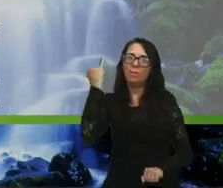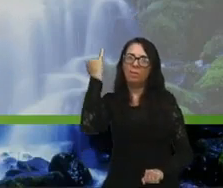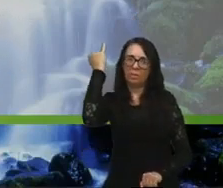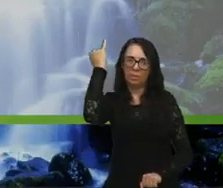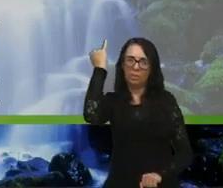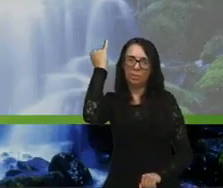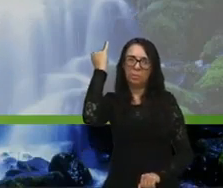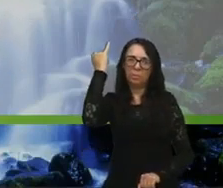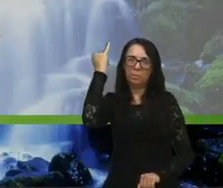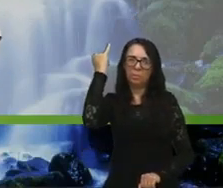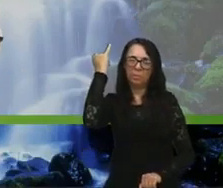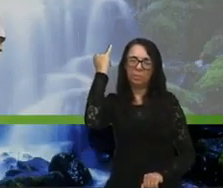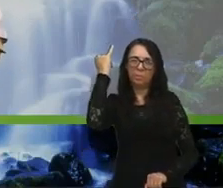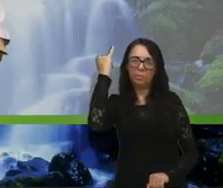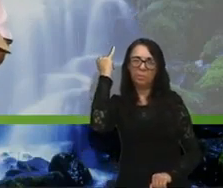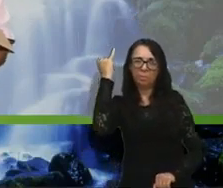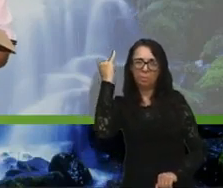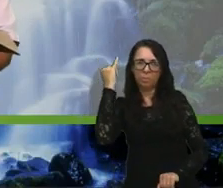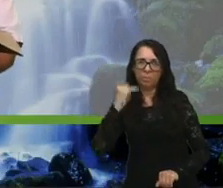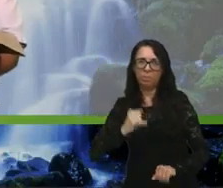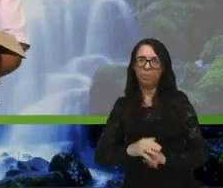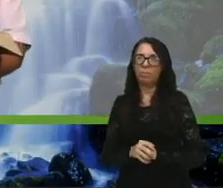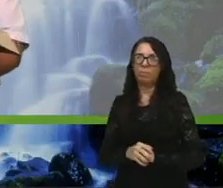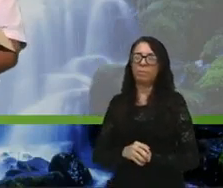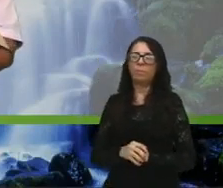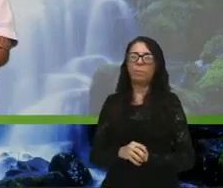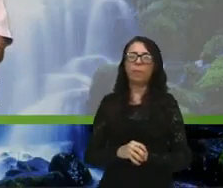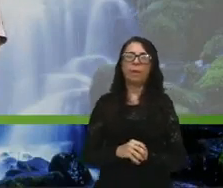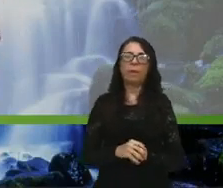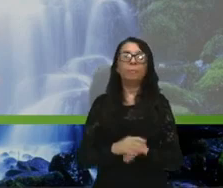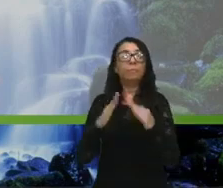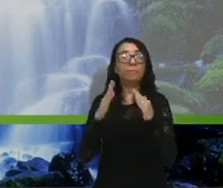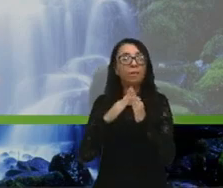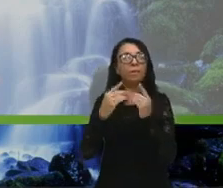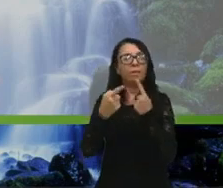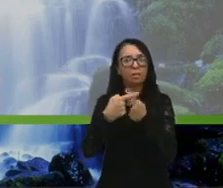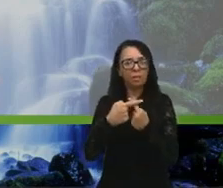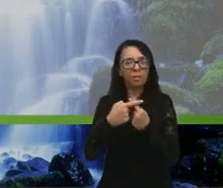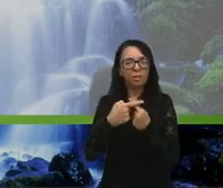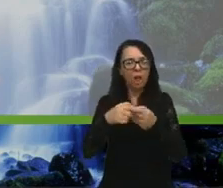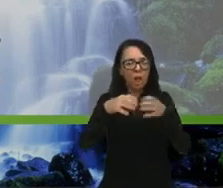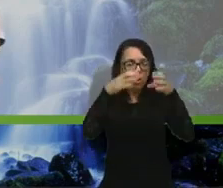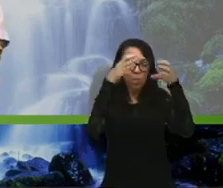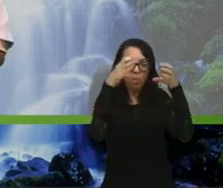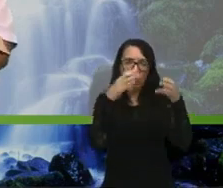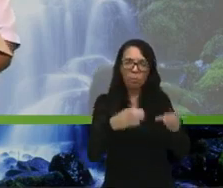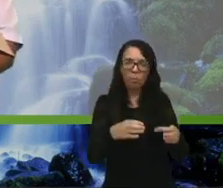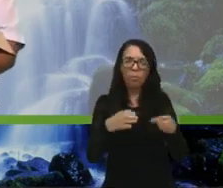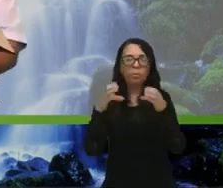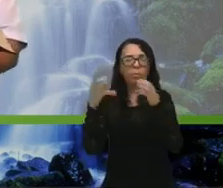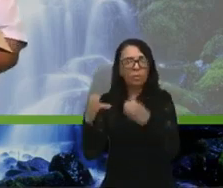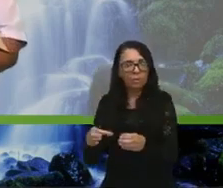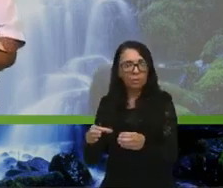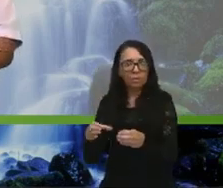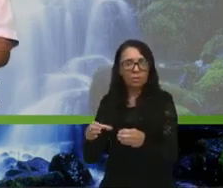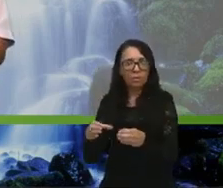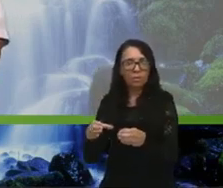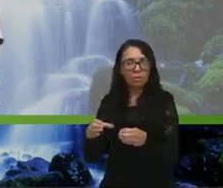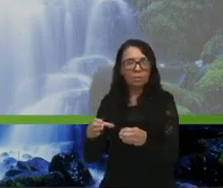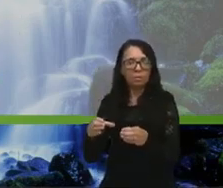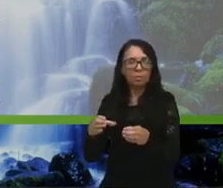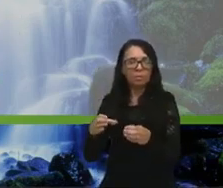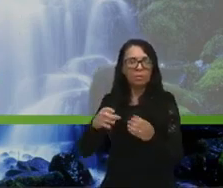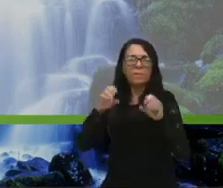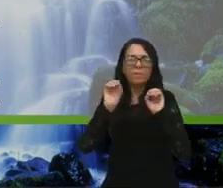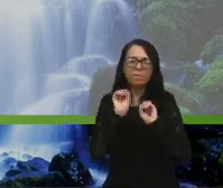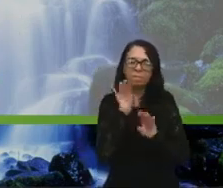integridade. A igreja é uma comunidade do amor, é uma comunidade da verdade, que valoriza